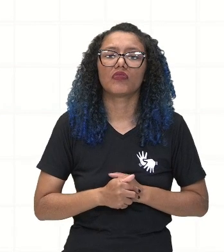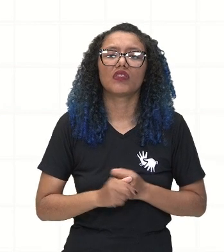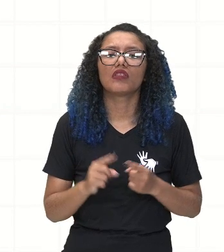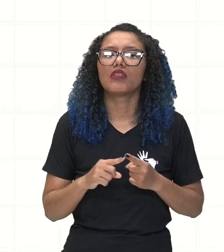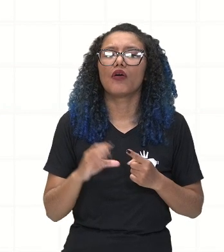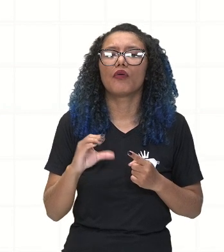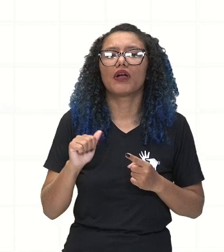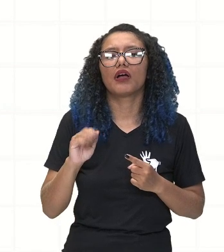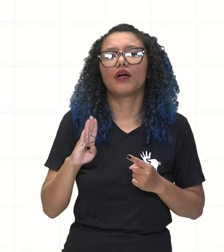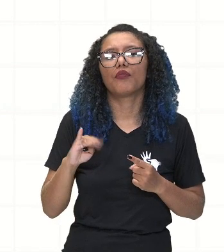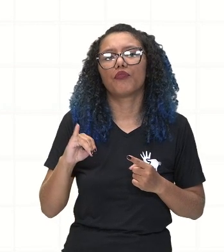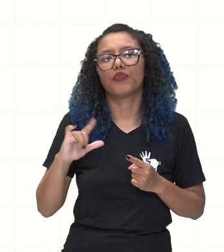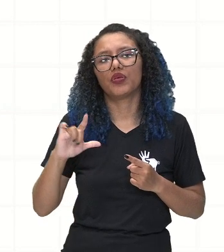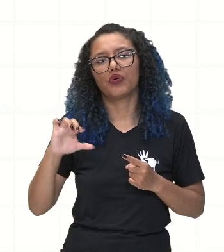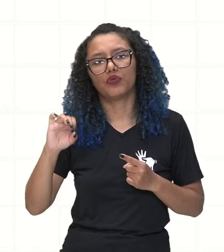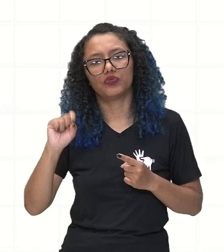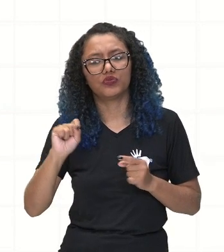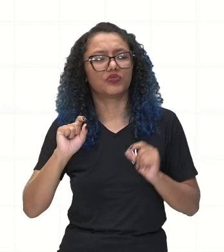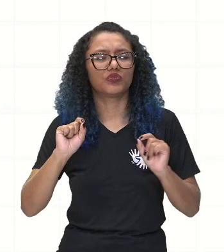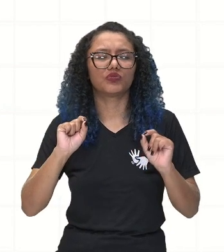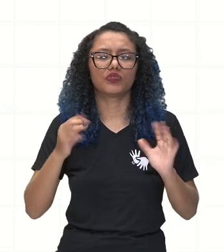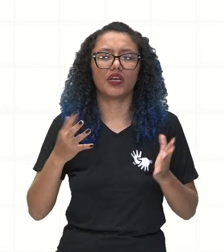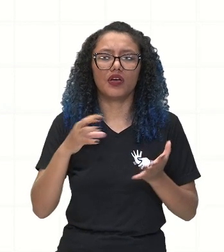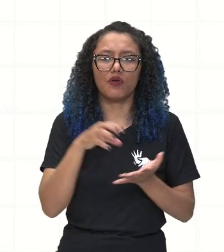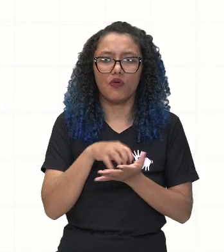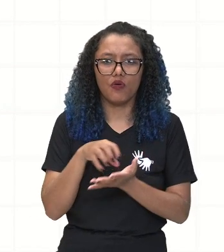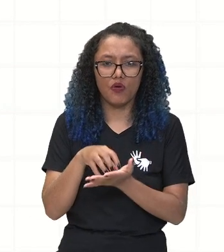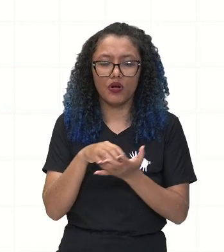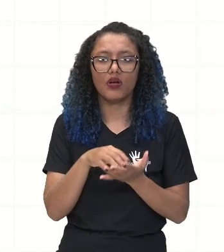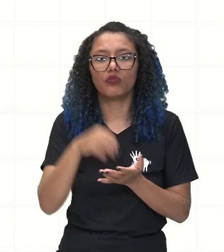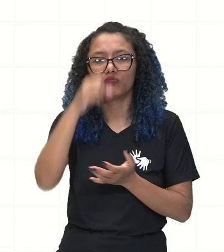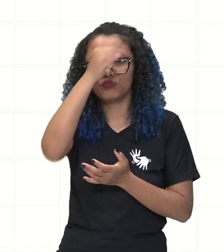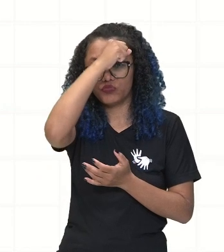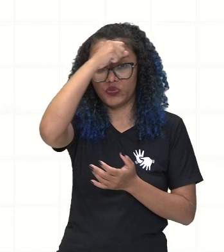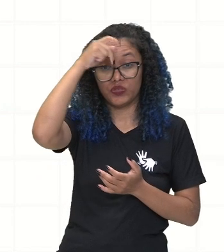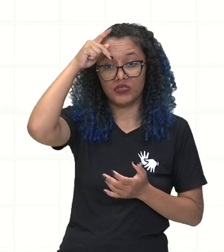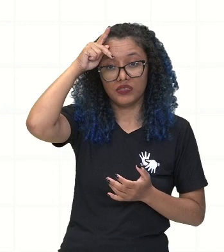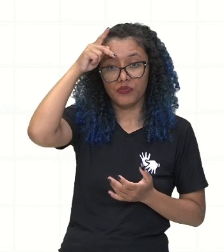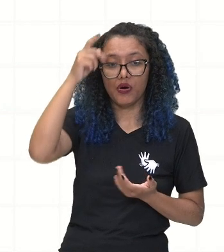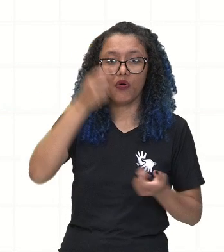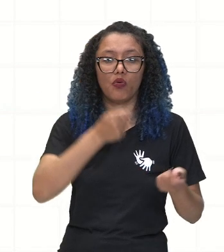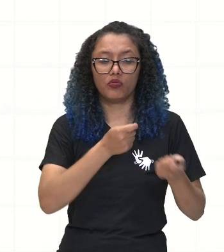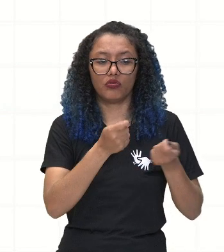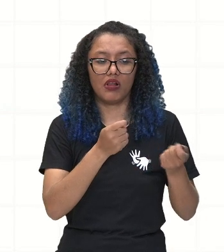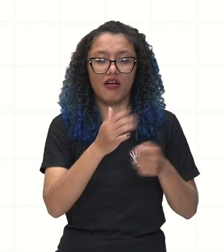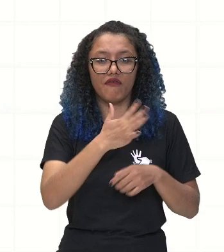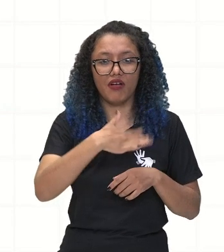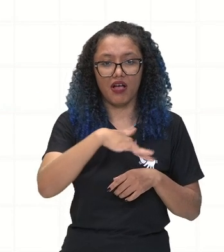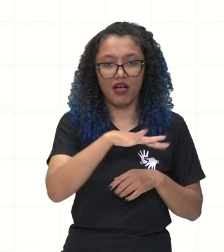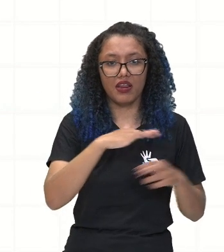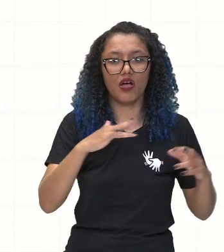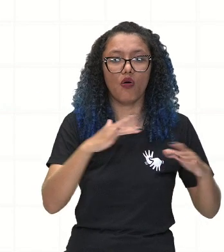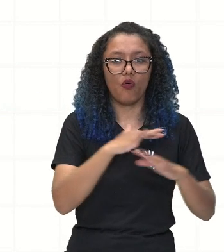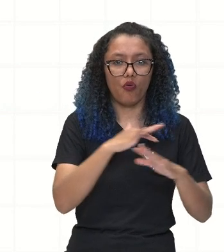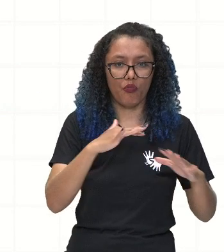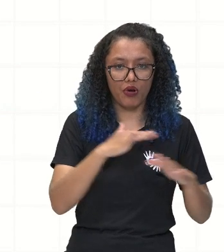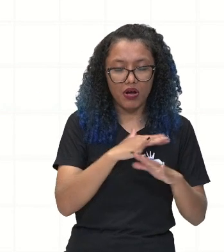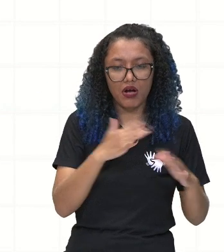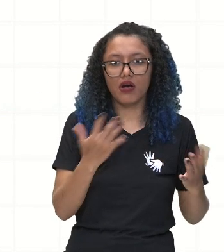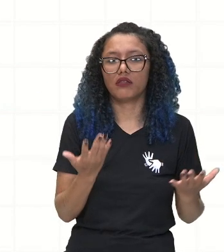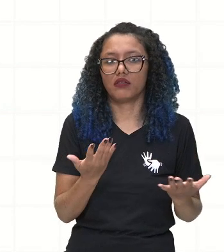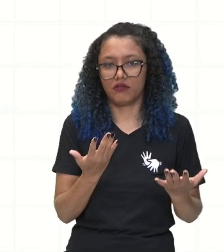Eram órgãos municipais que administravam as áreas urbanas, como cidades e